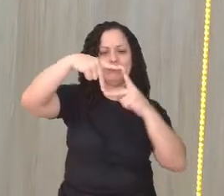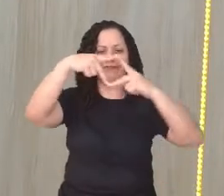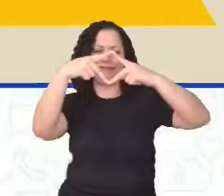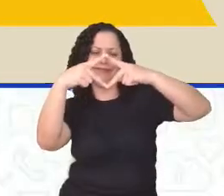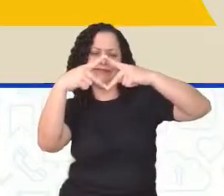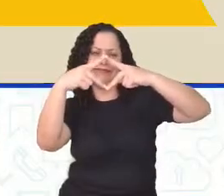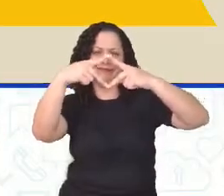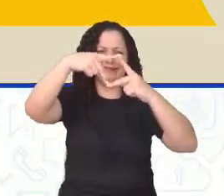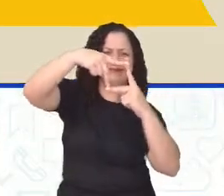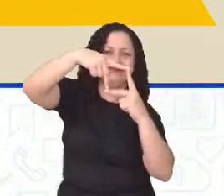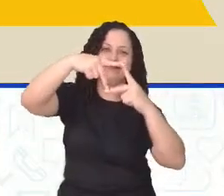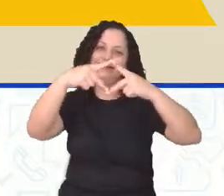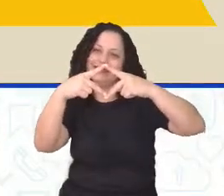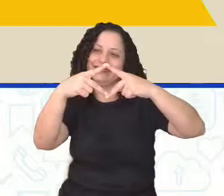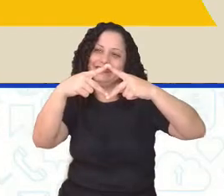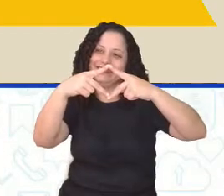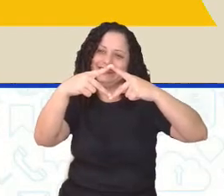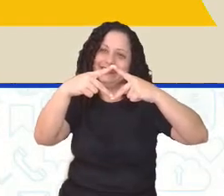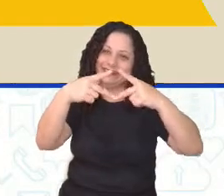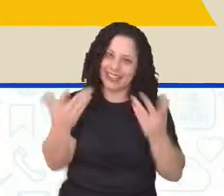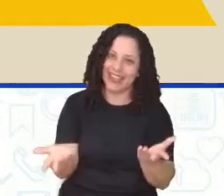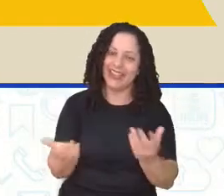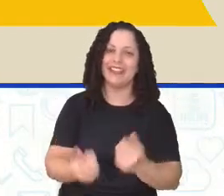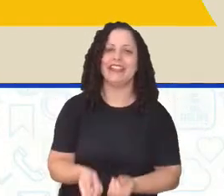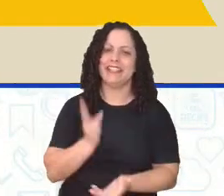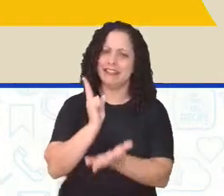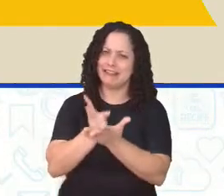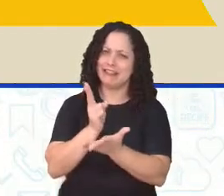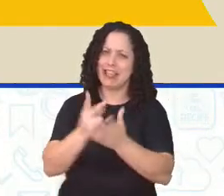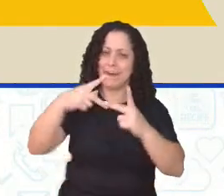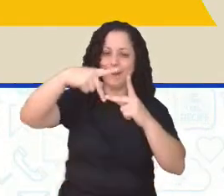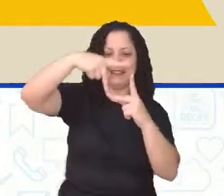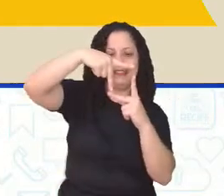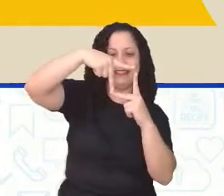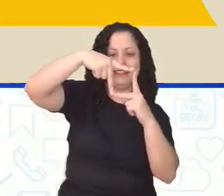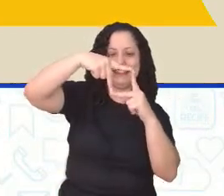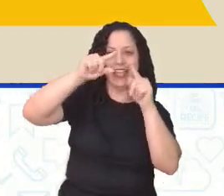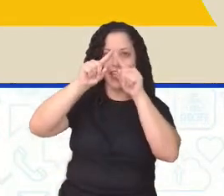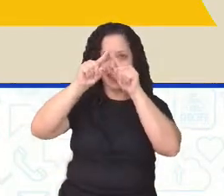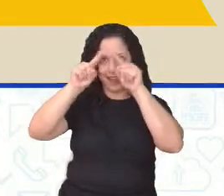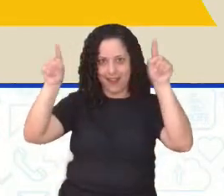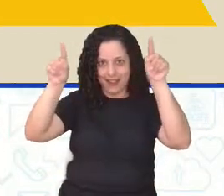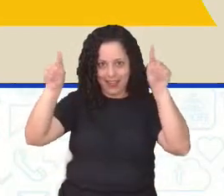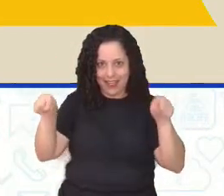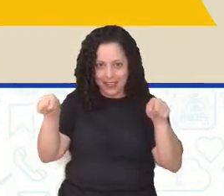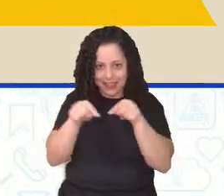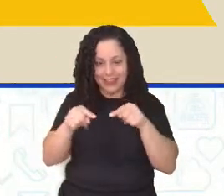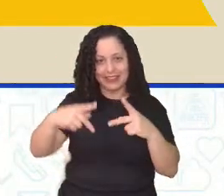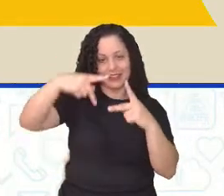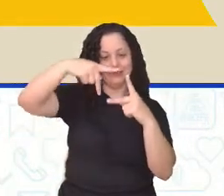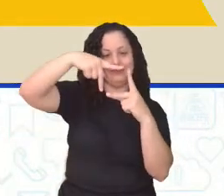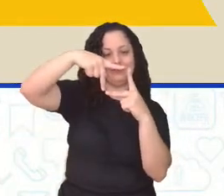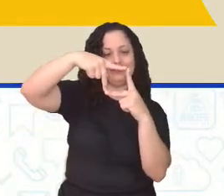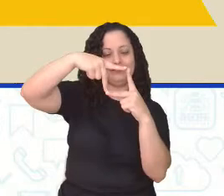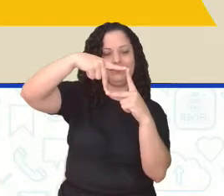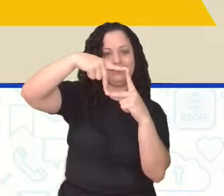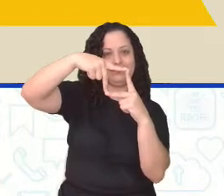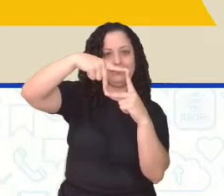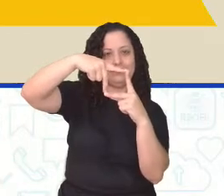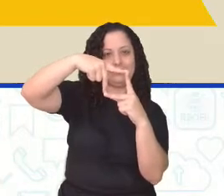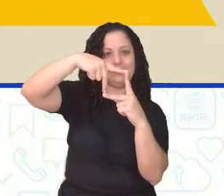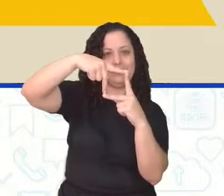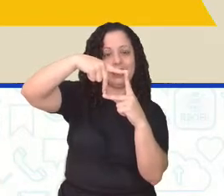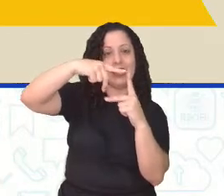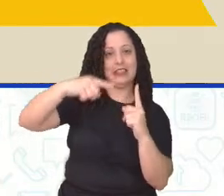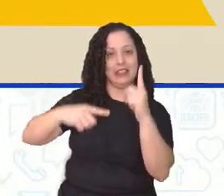costume de ver o quadrado sempre na posição que os vértices